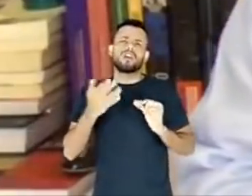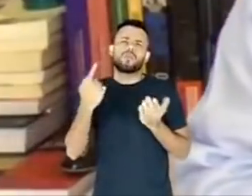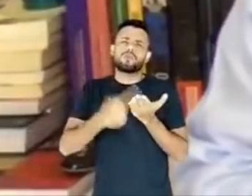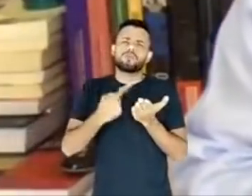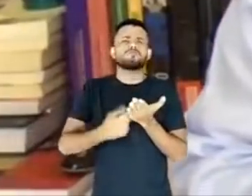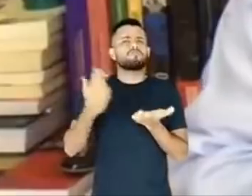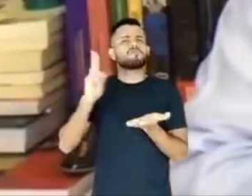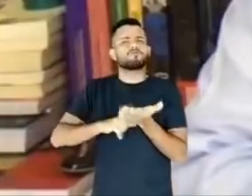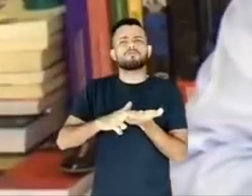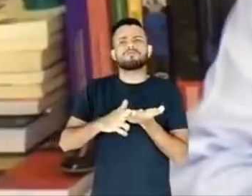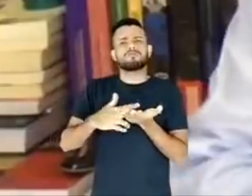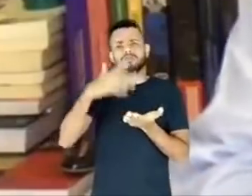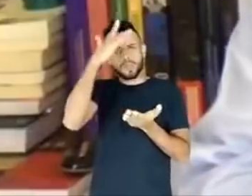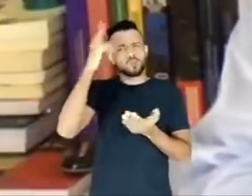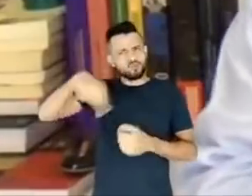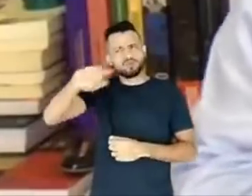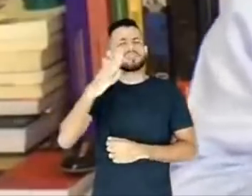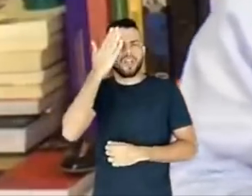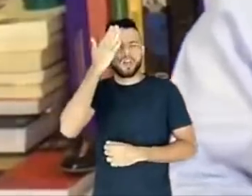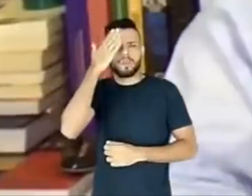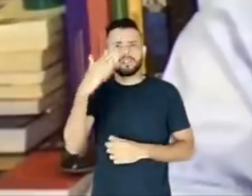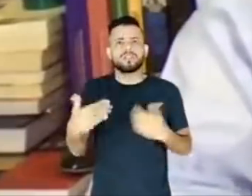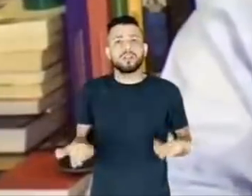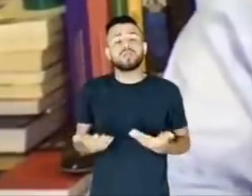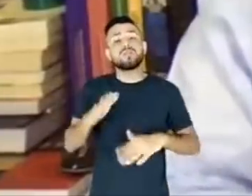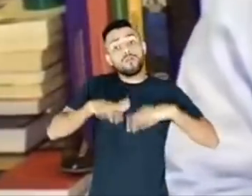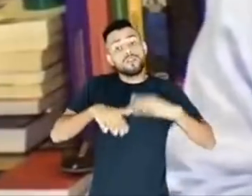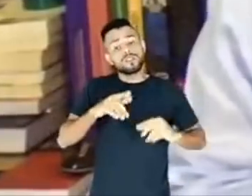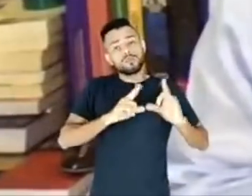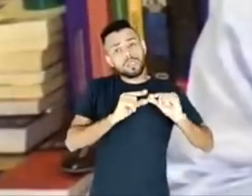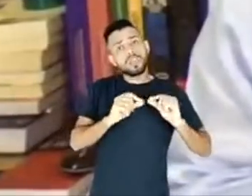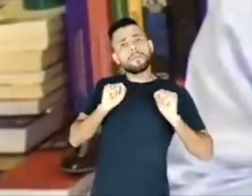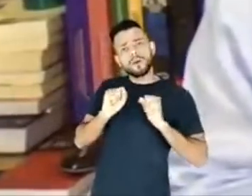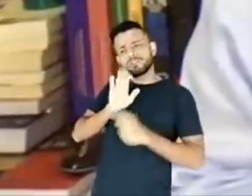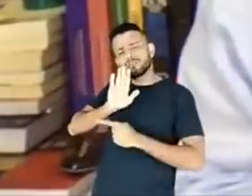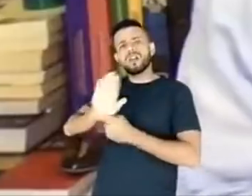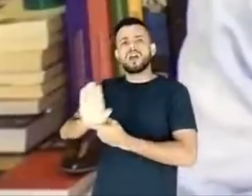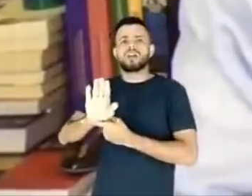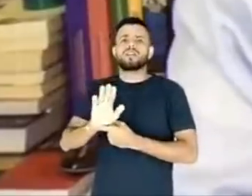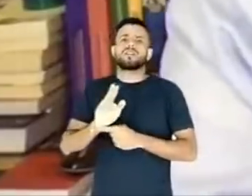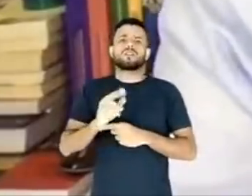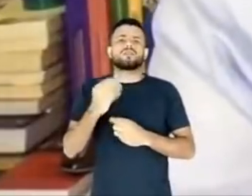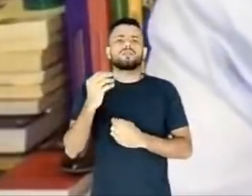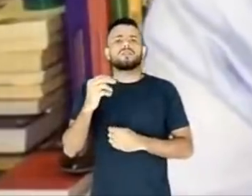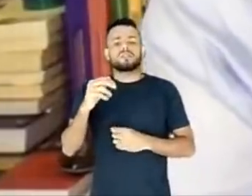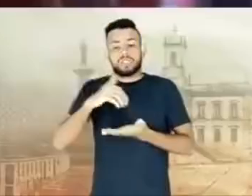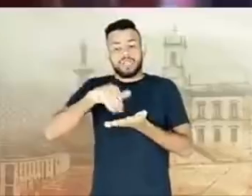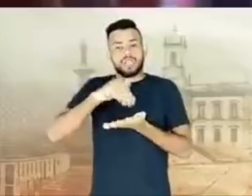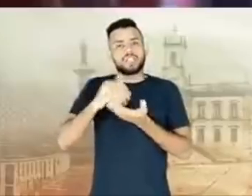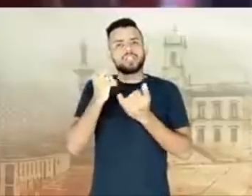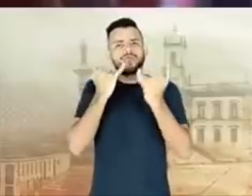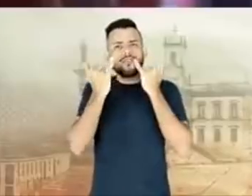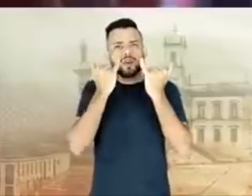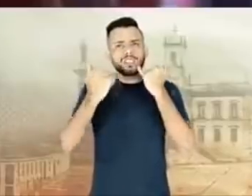PT poderia, quem sabe, dar uma contribuição através da sua Secretaria de Formação Política e distribuir para